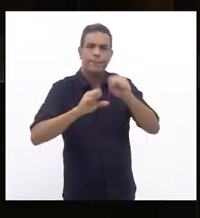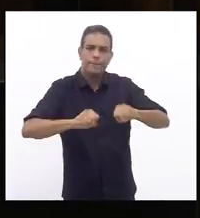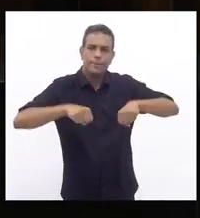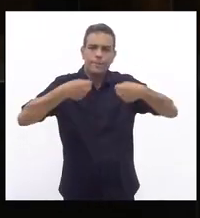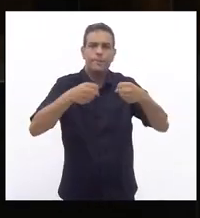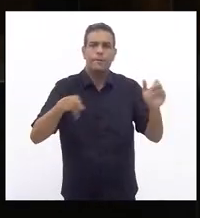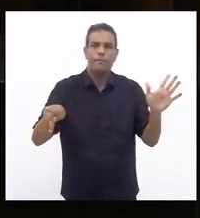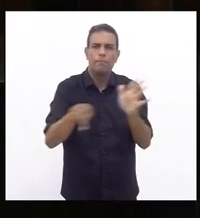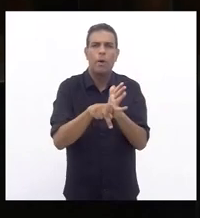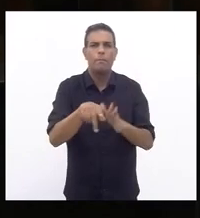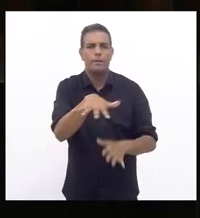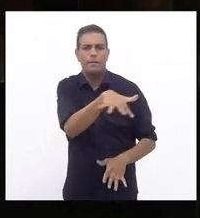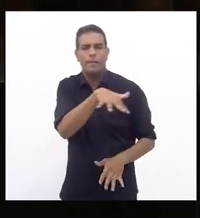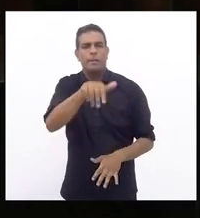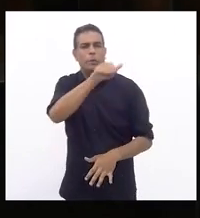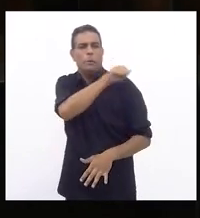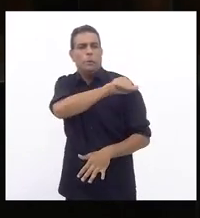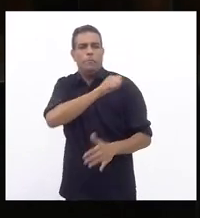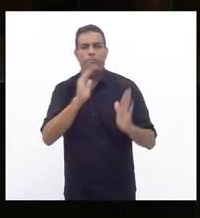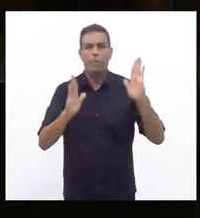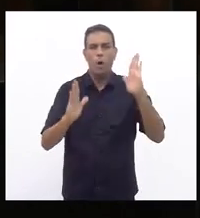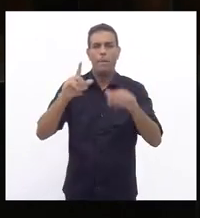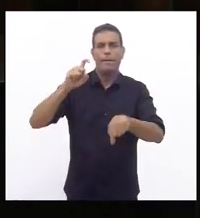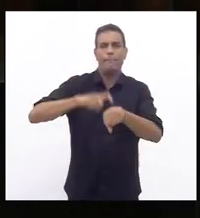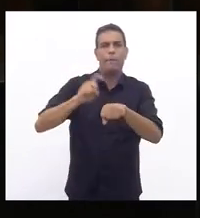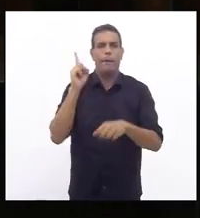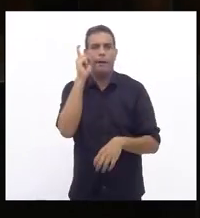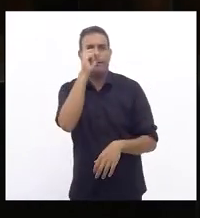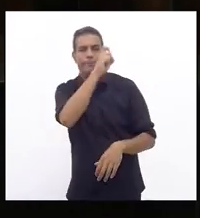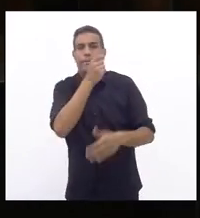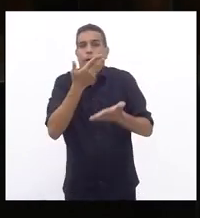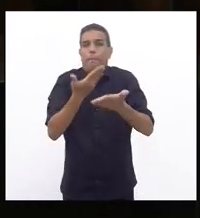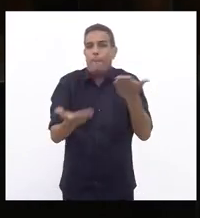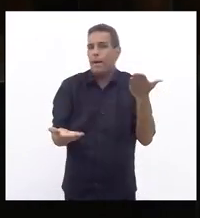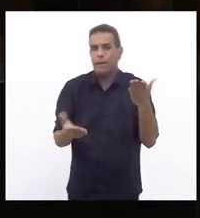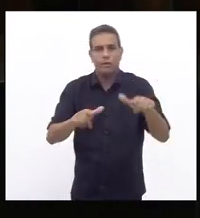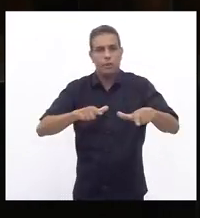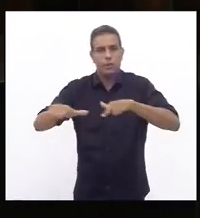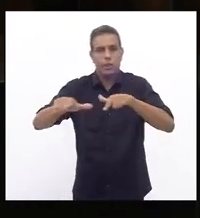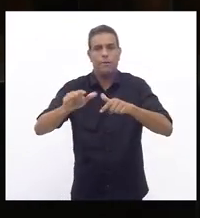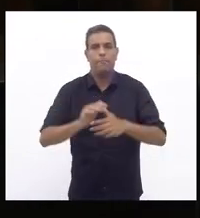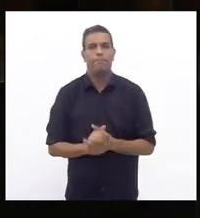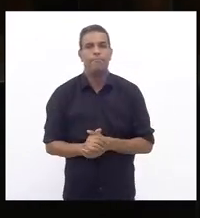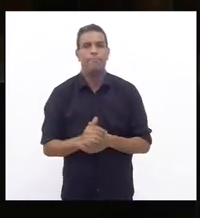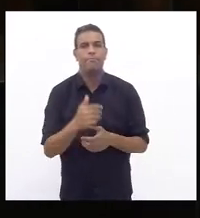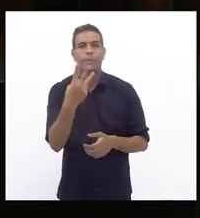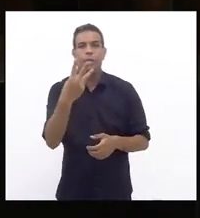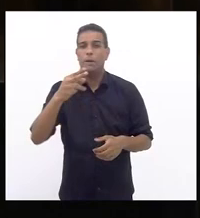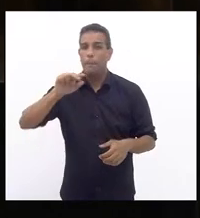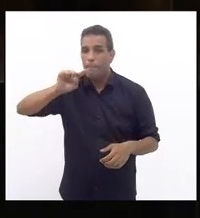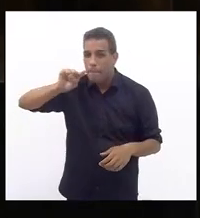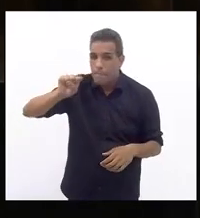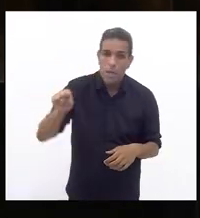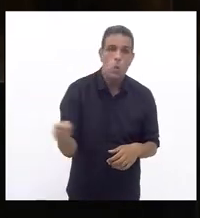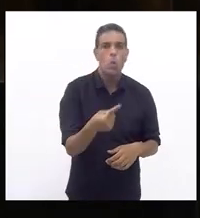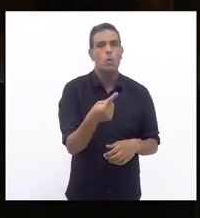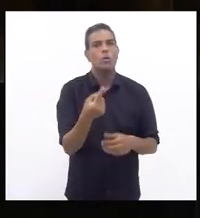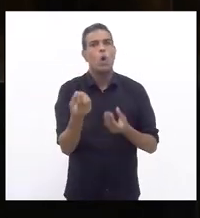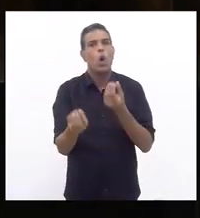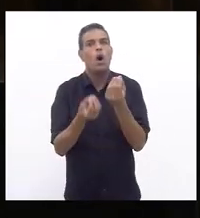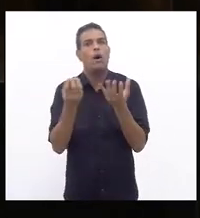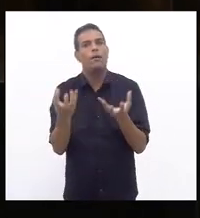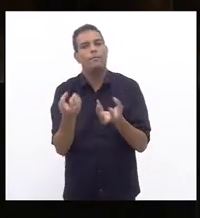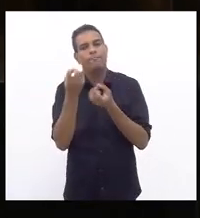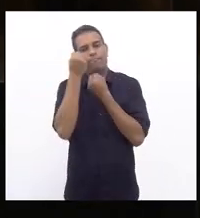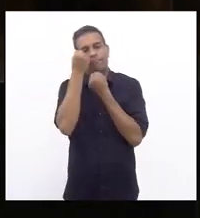a população do Estado do Rio de Janeiro e que, no momento de crise, não perca o seu emprego. São quase 3 mil funcionários que hoje não conseguem dormir,